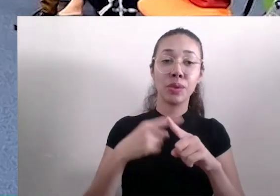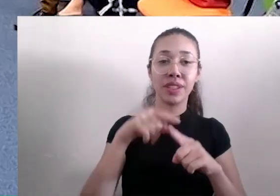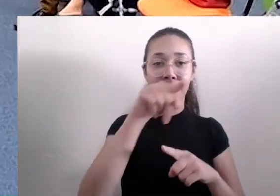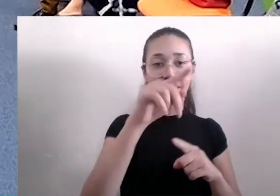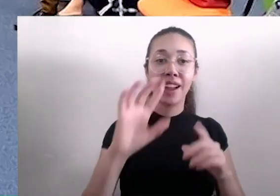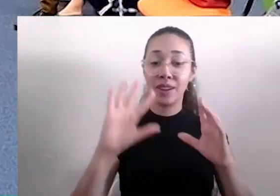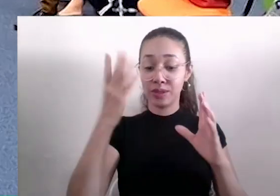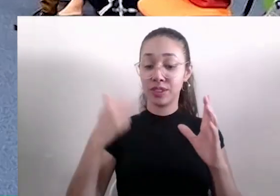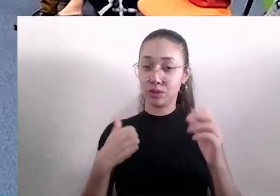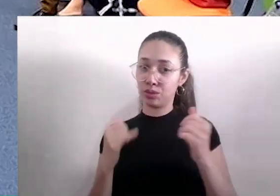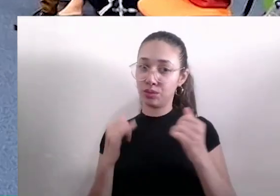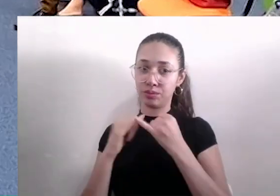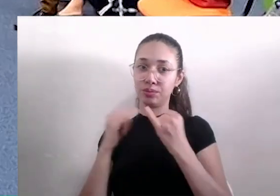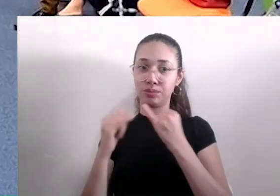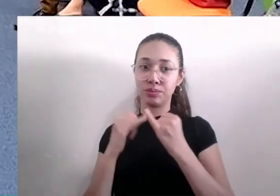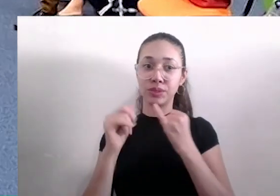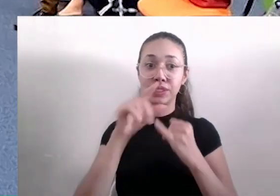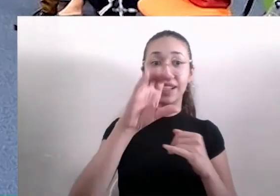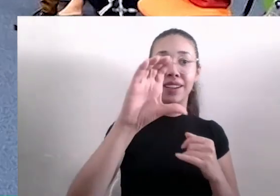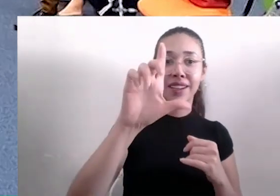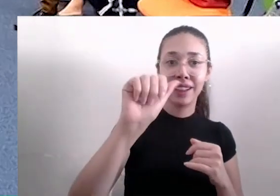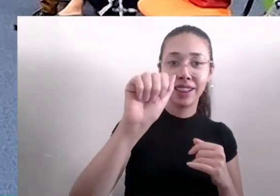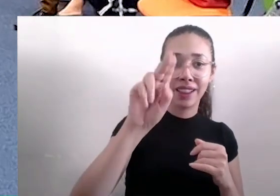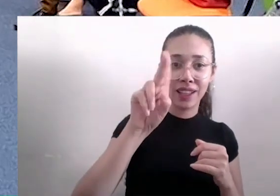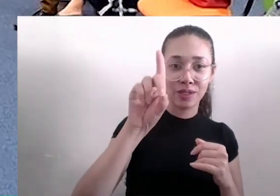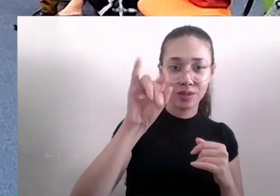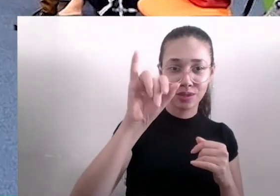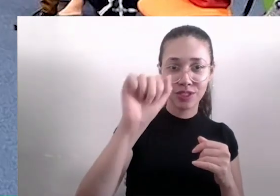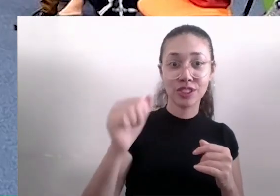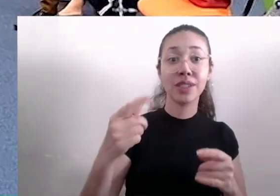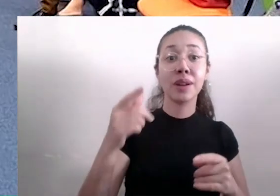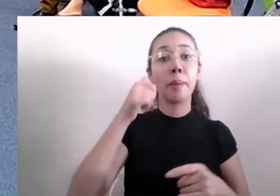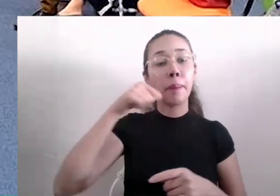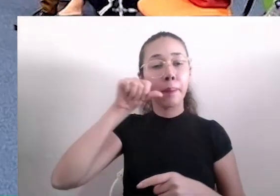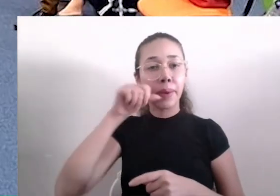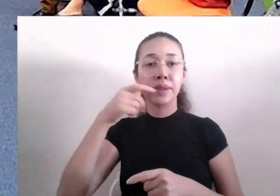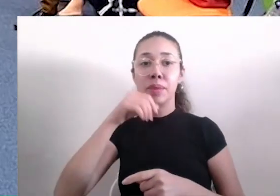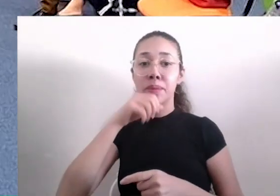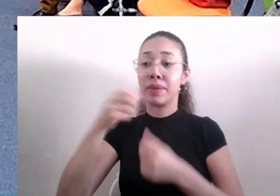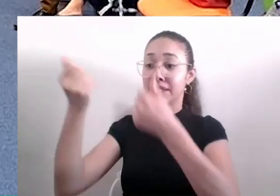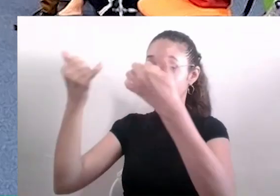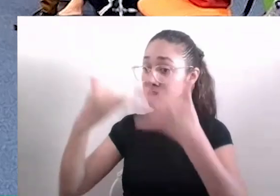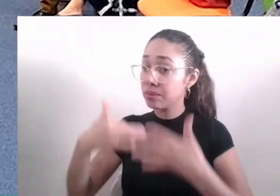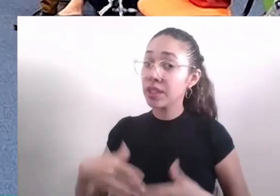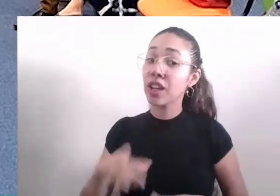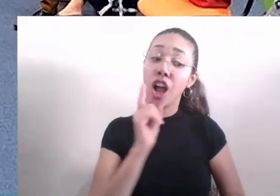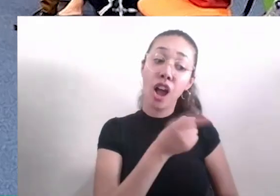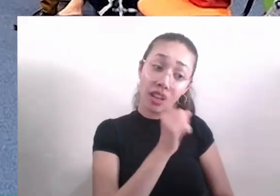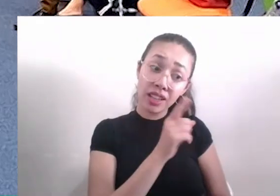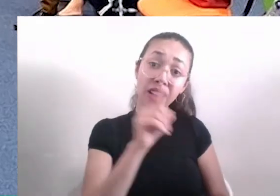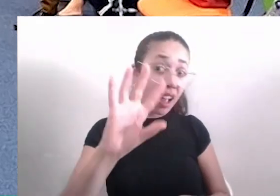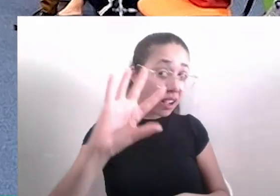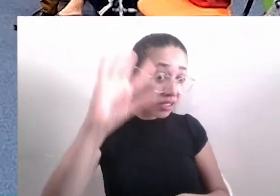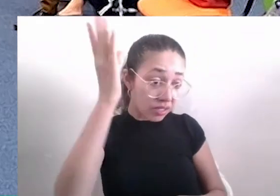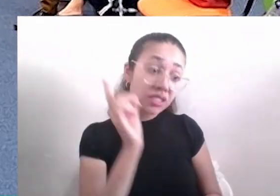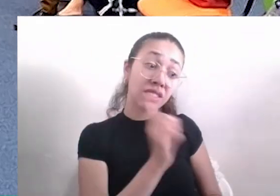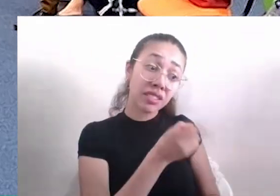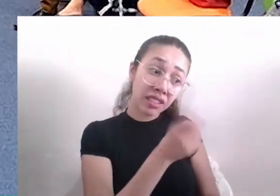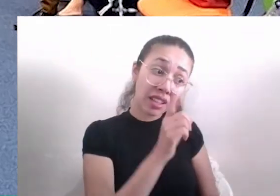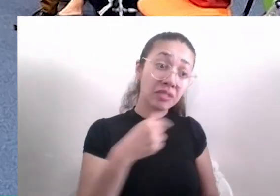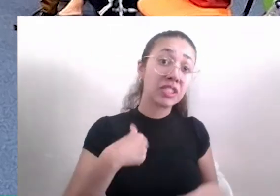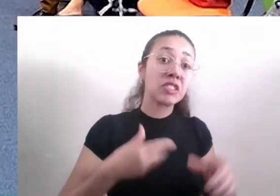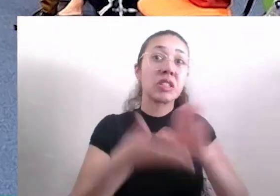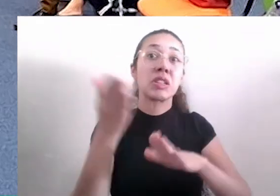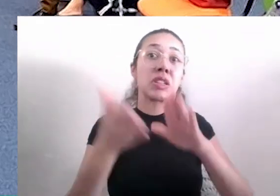mãe no caso ela usava ela usou a história da Cláudia para falar tá vendo porque eu não te deixo sair tá vendo olha só